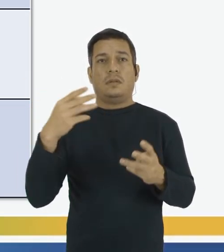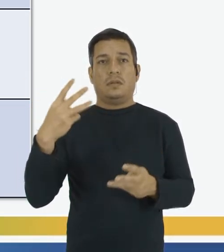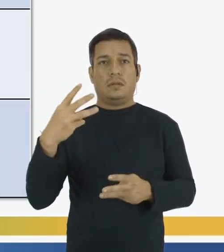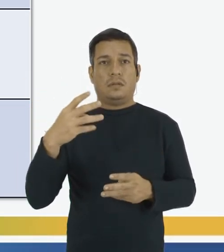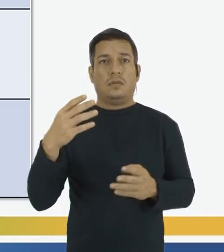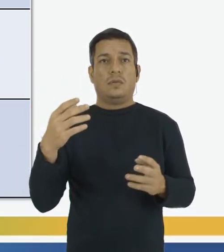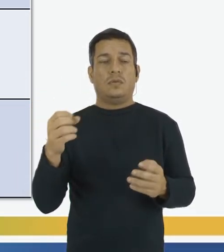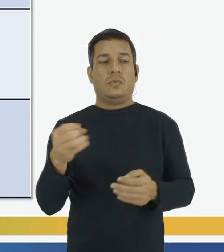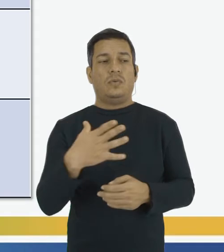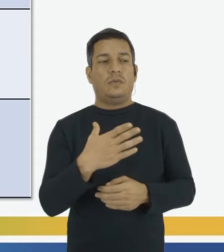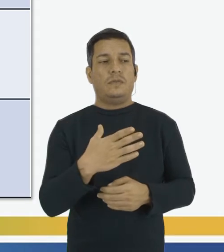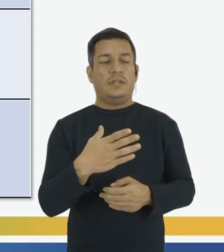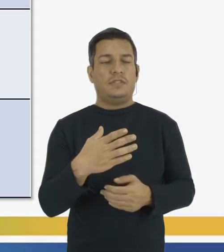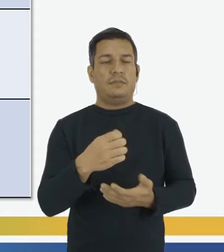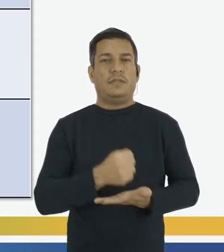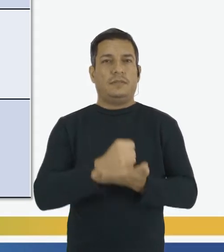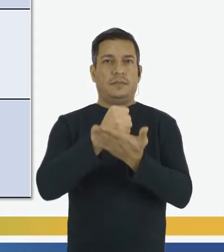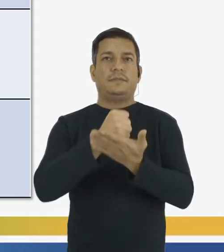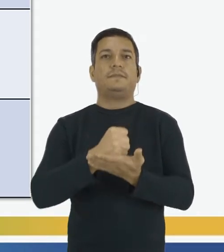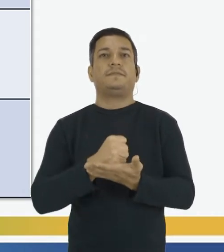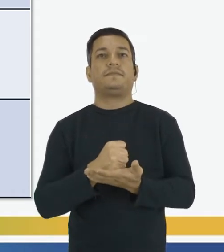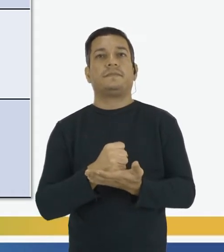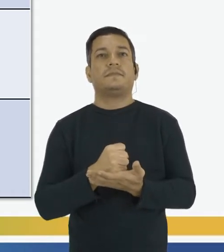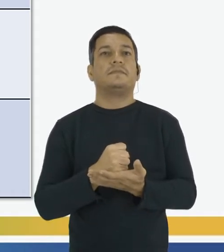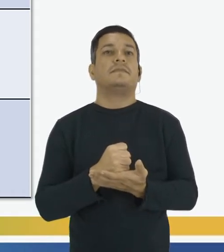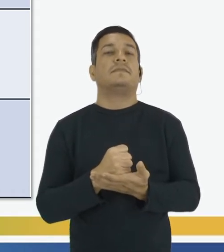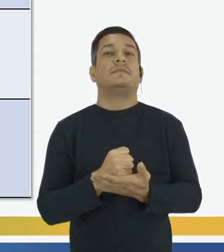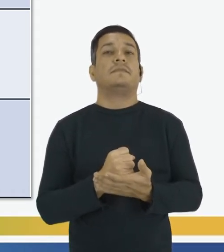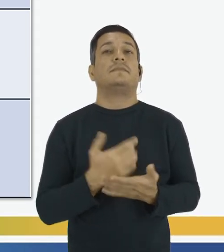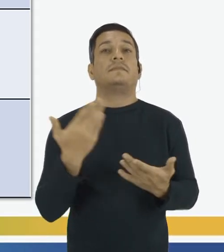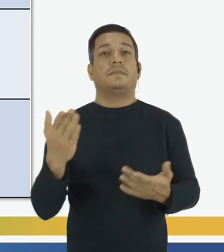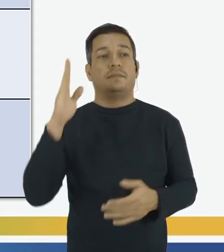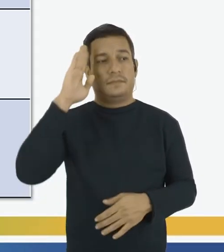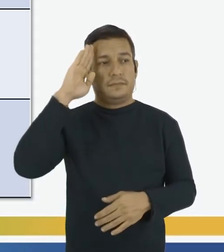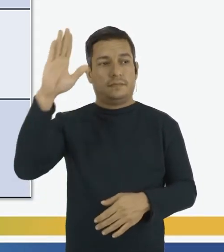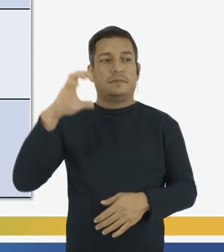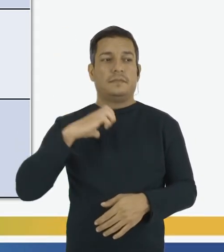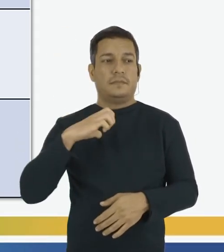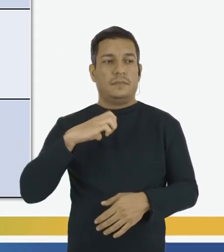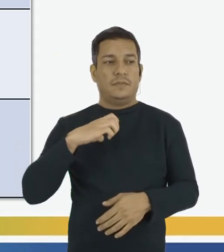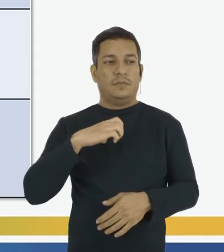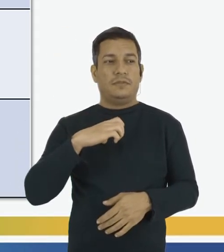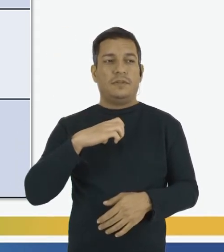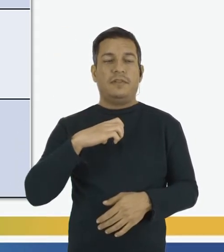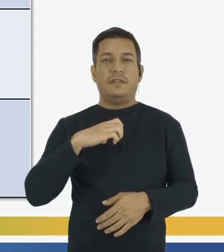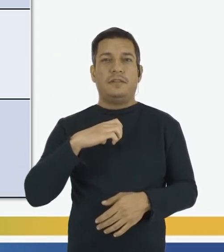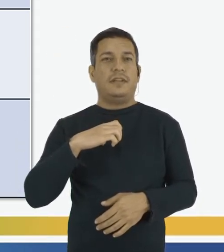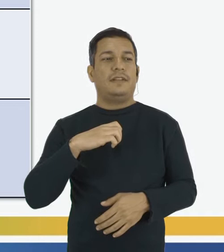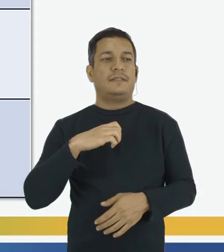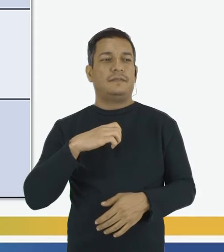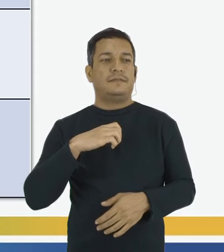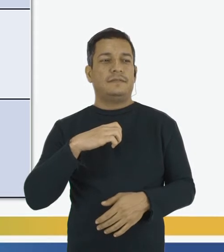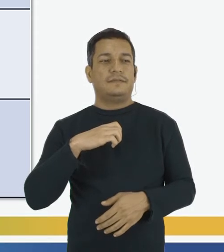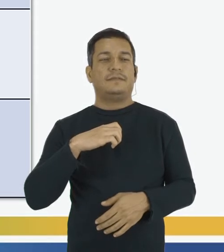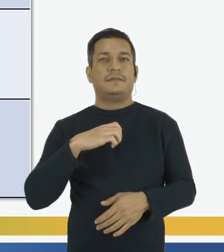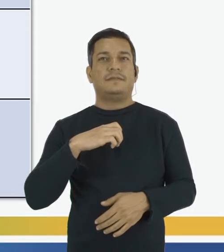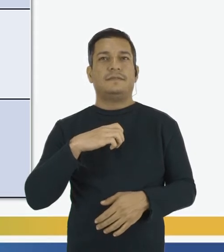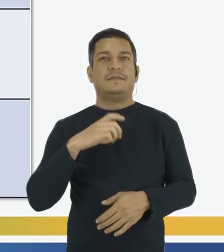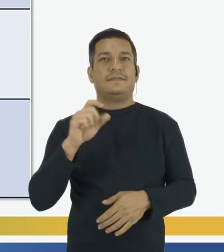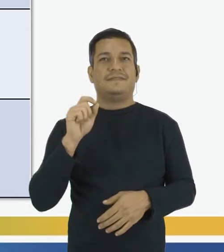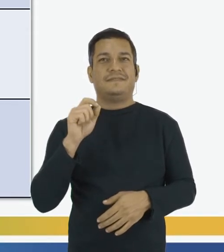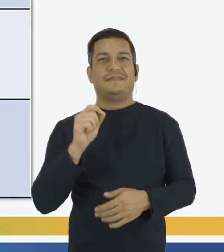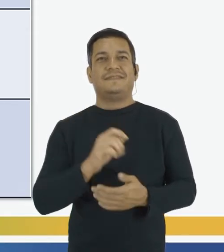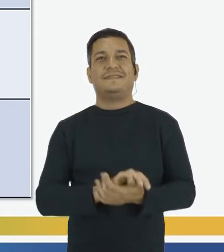princípio ético. Qual o princípio ético, por exemplo, do Novo Testamento? No Novo Testamento, o